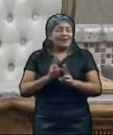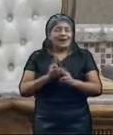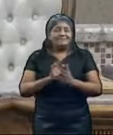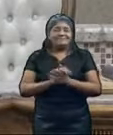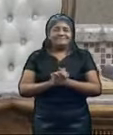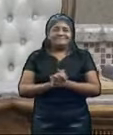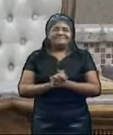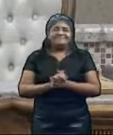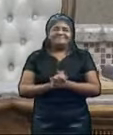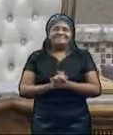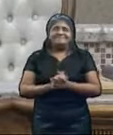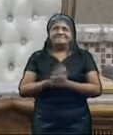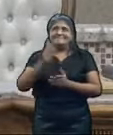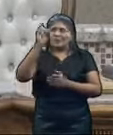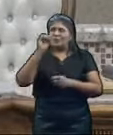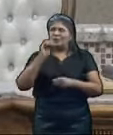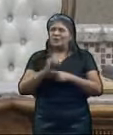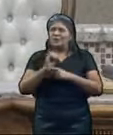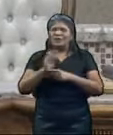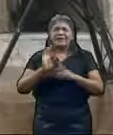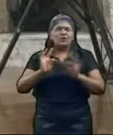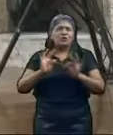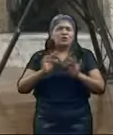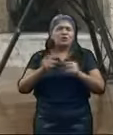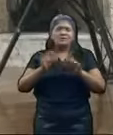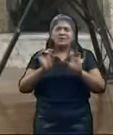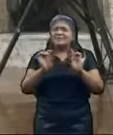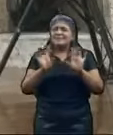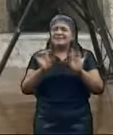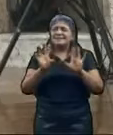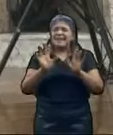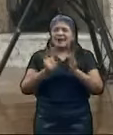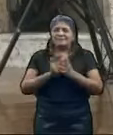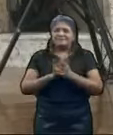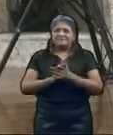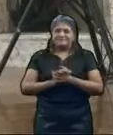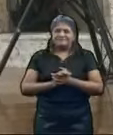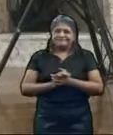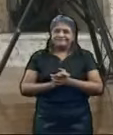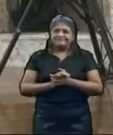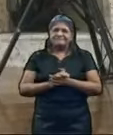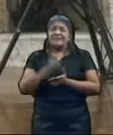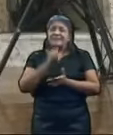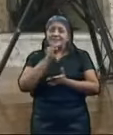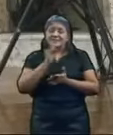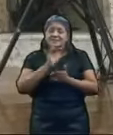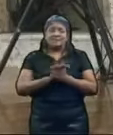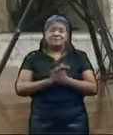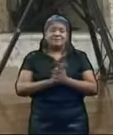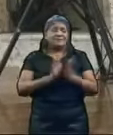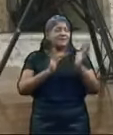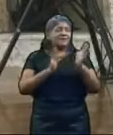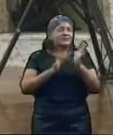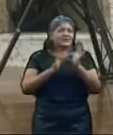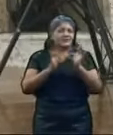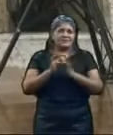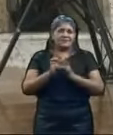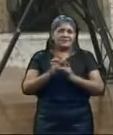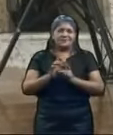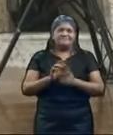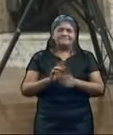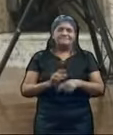poder dos sinais que o que operam é porque Vocês comeram do pão que eu multipliquei gostou e quer